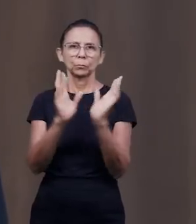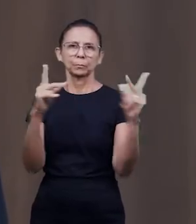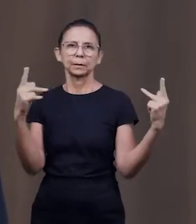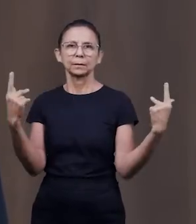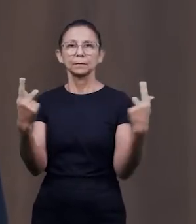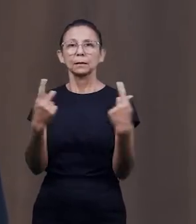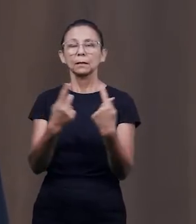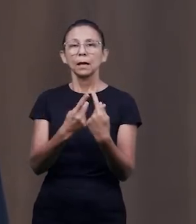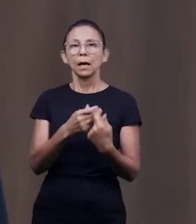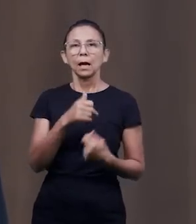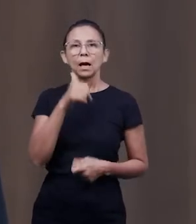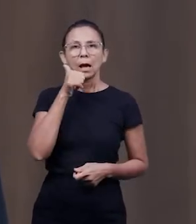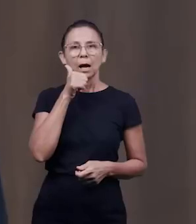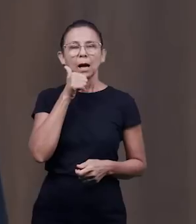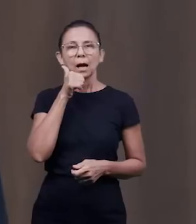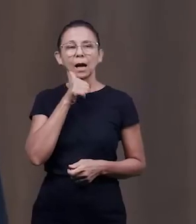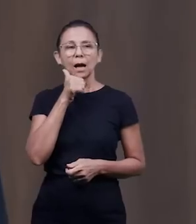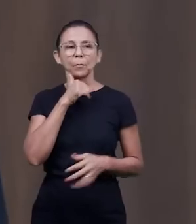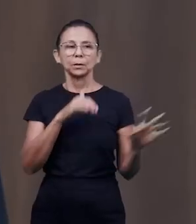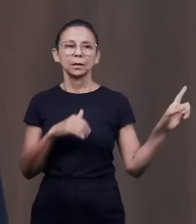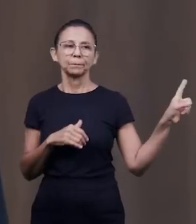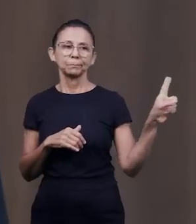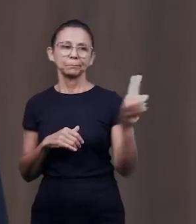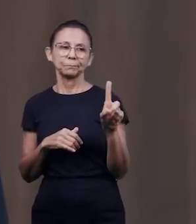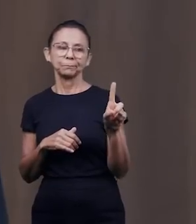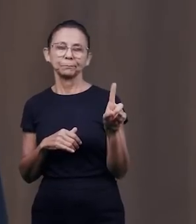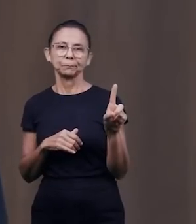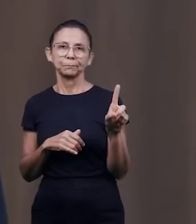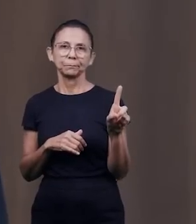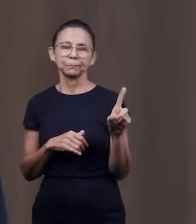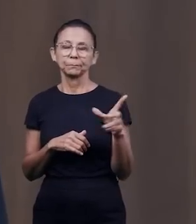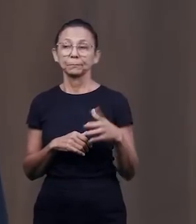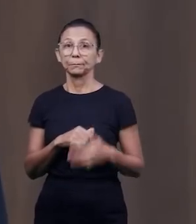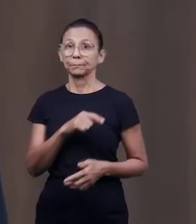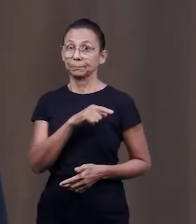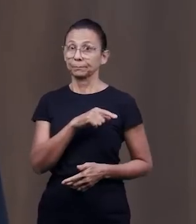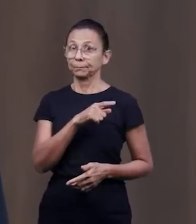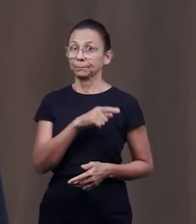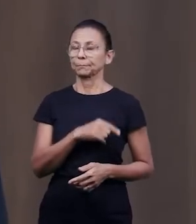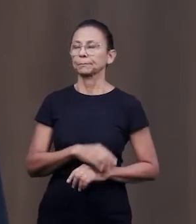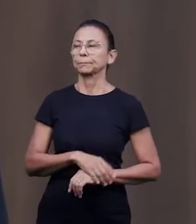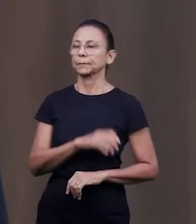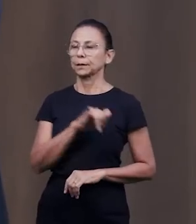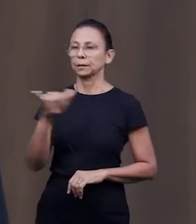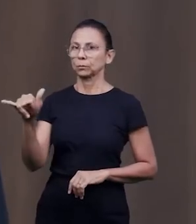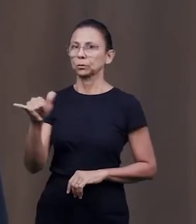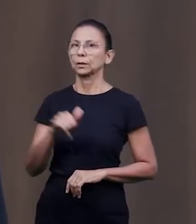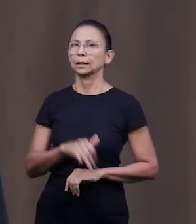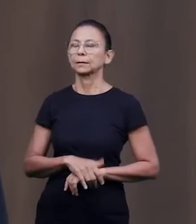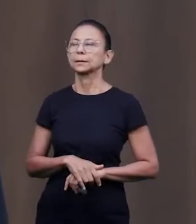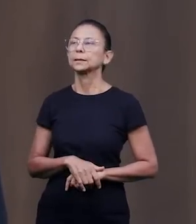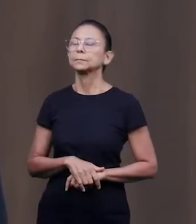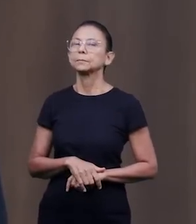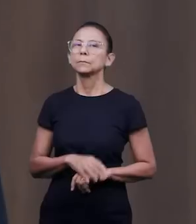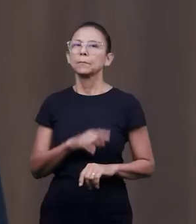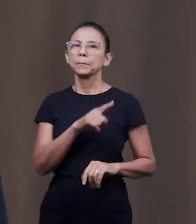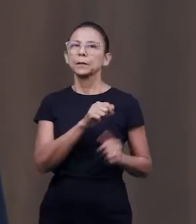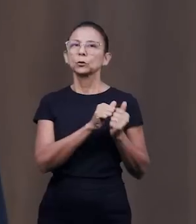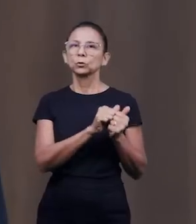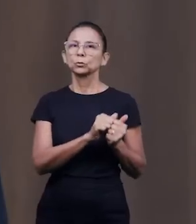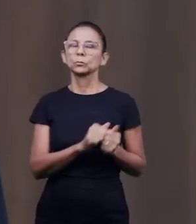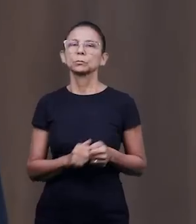louca. Falei, calma, irmã. Isso é uma reunião de grupo de intercessão. A irmã está entregando um dom. Era uma senhora idosa. Um dom. Ah,